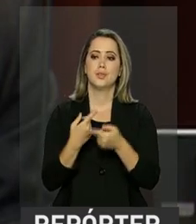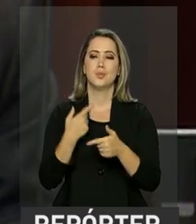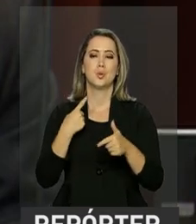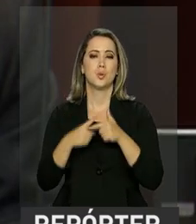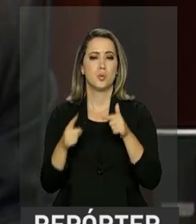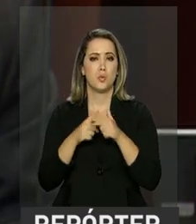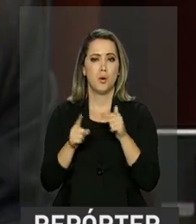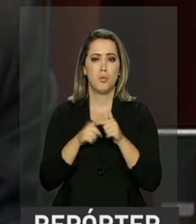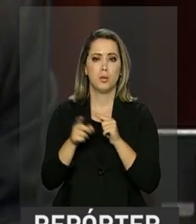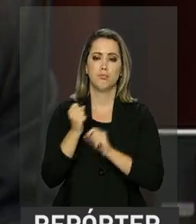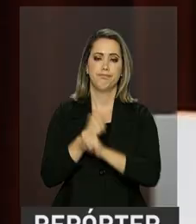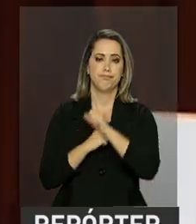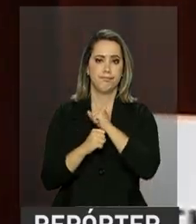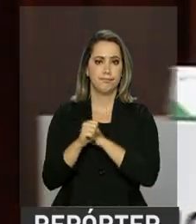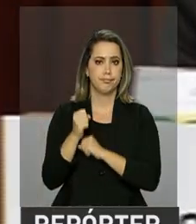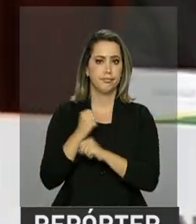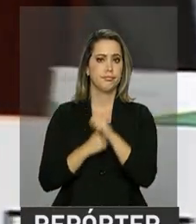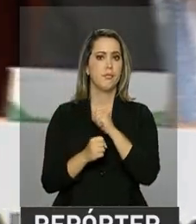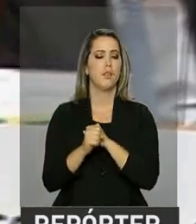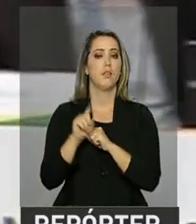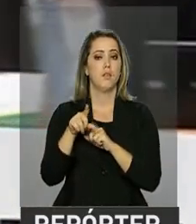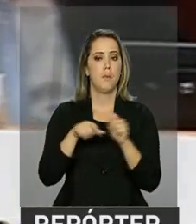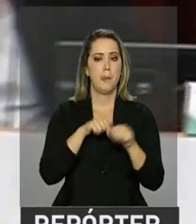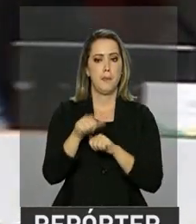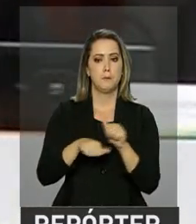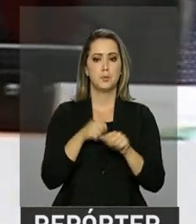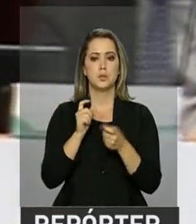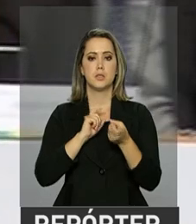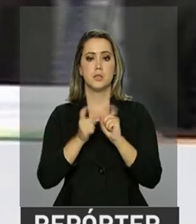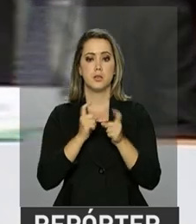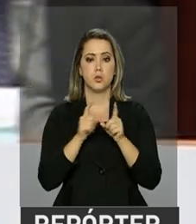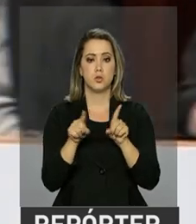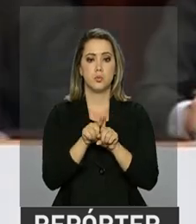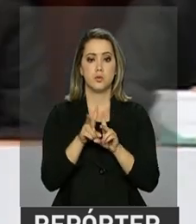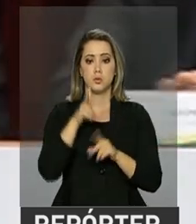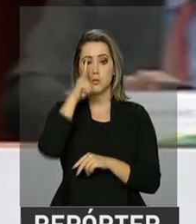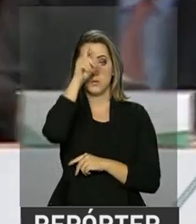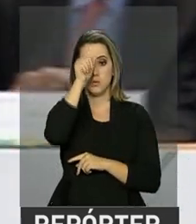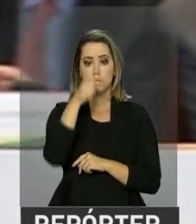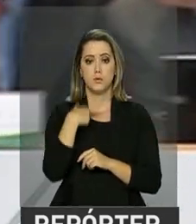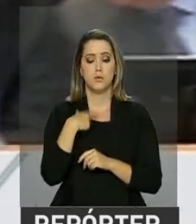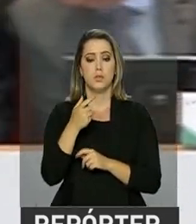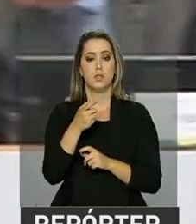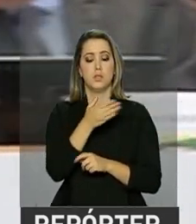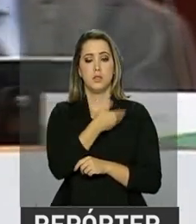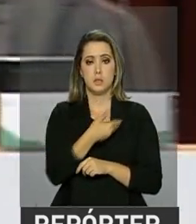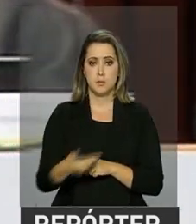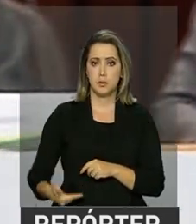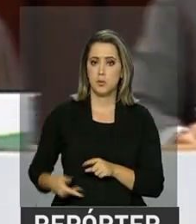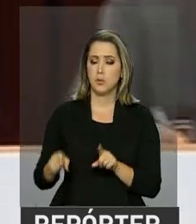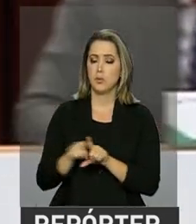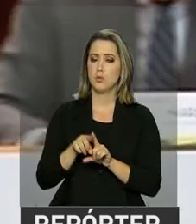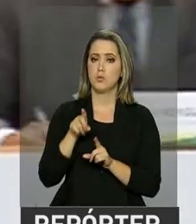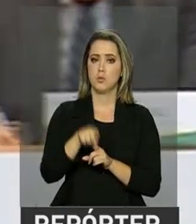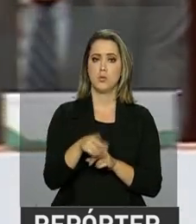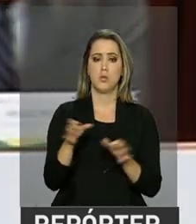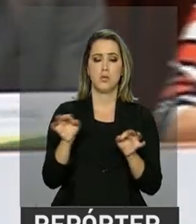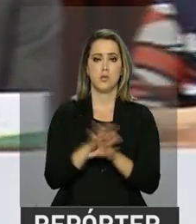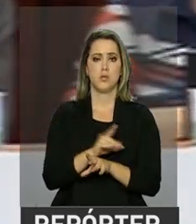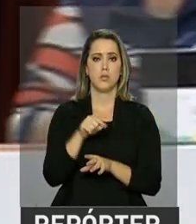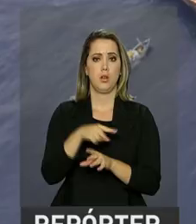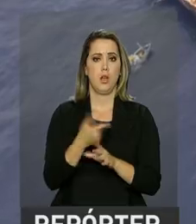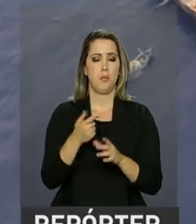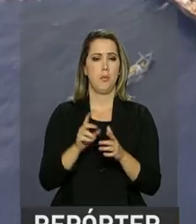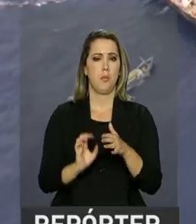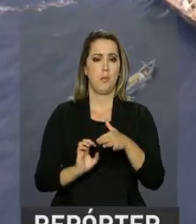turbulências dos últimos anos foram mudanças no modelo de gestão com o fortalecimento da governança o fim do monopólio de exploração do pré-sal